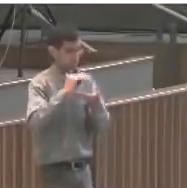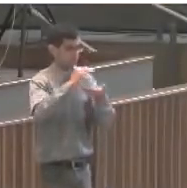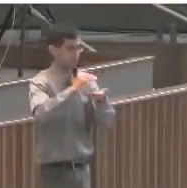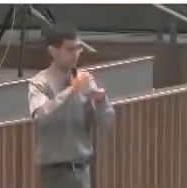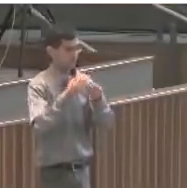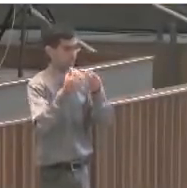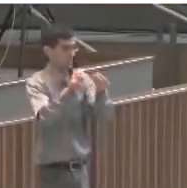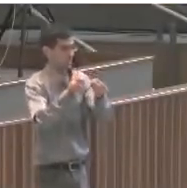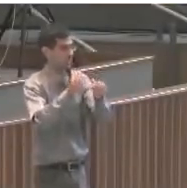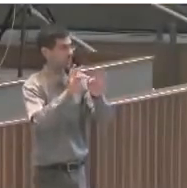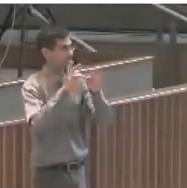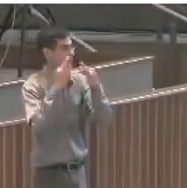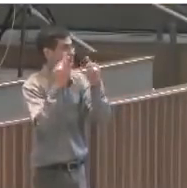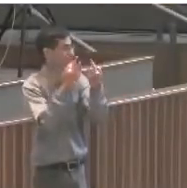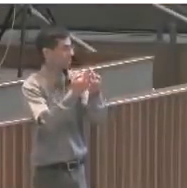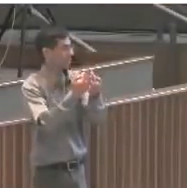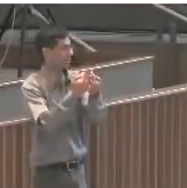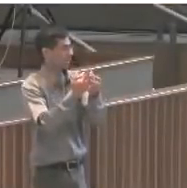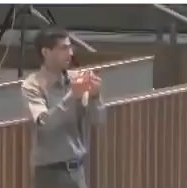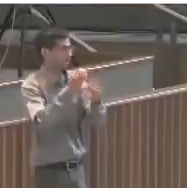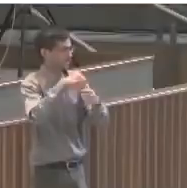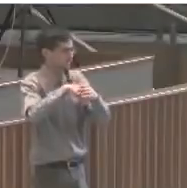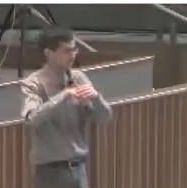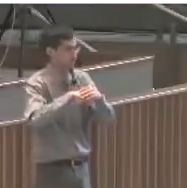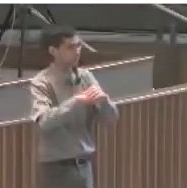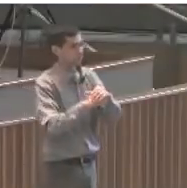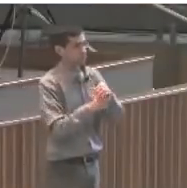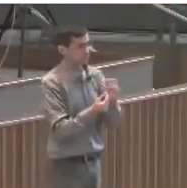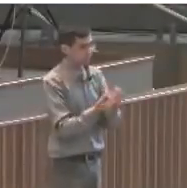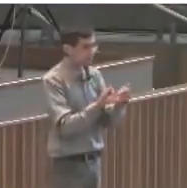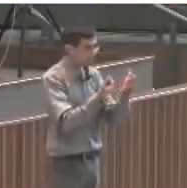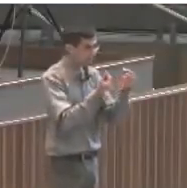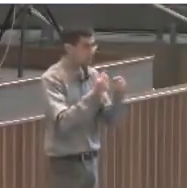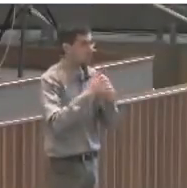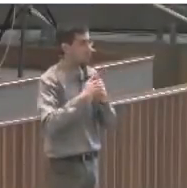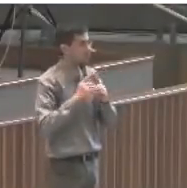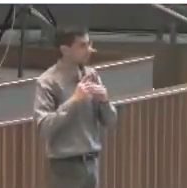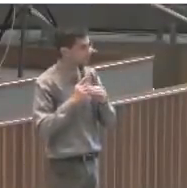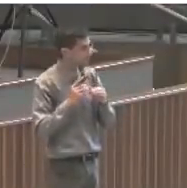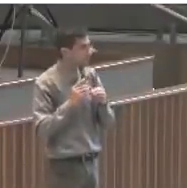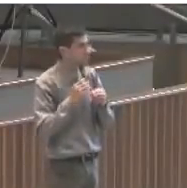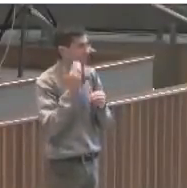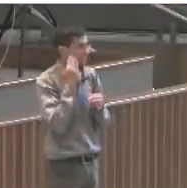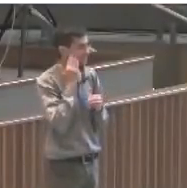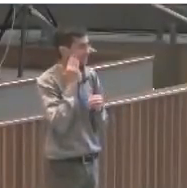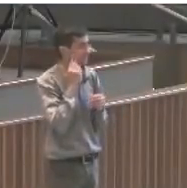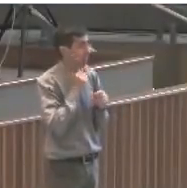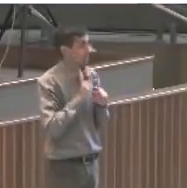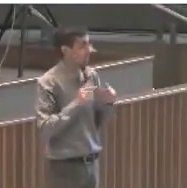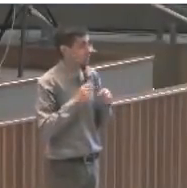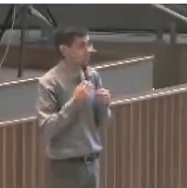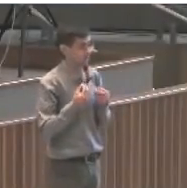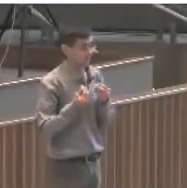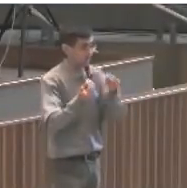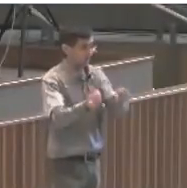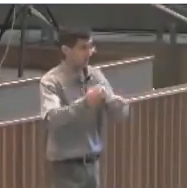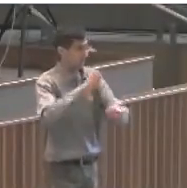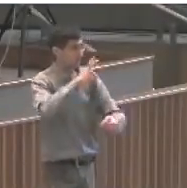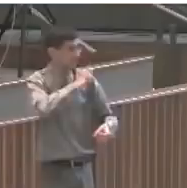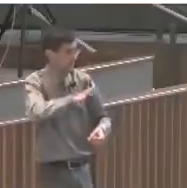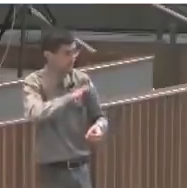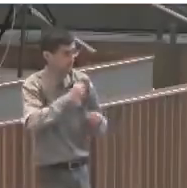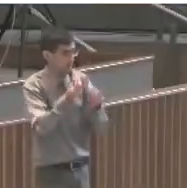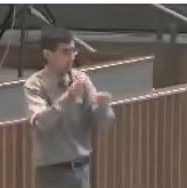levava dentro desse dinheiro levava dólar e que seria o sustento daquele